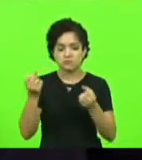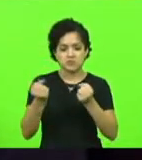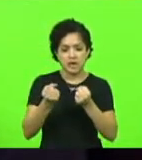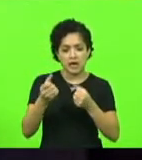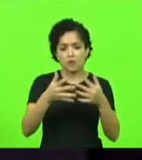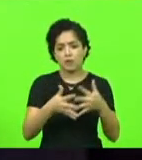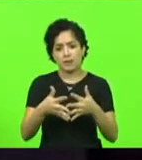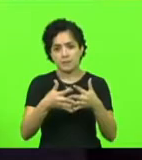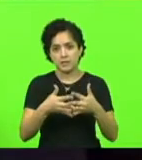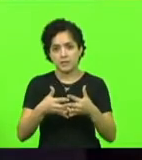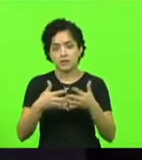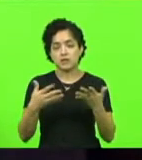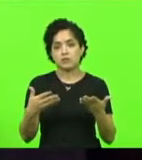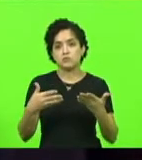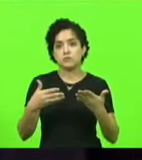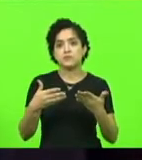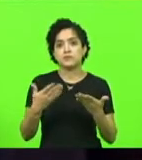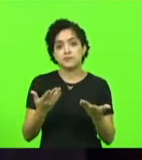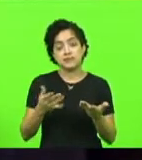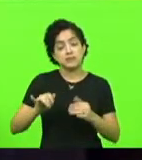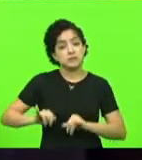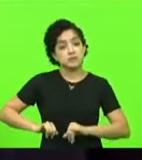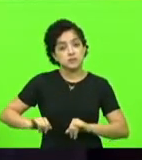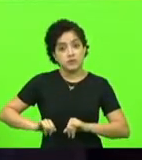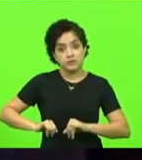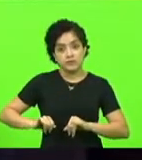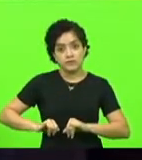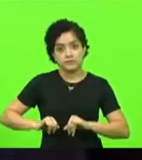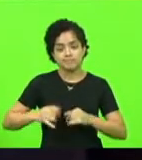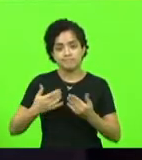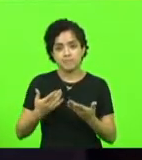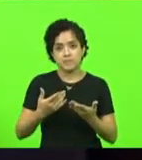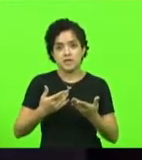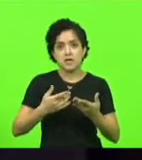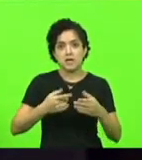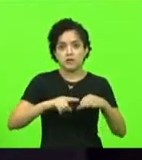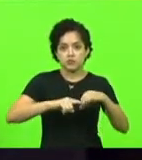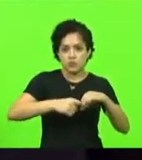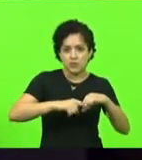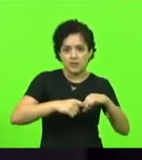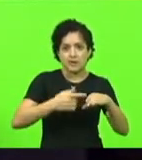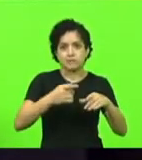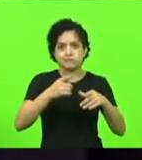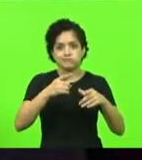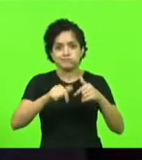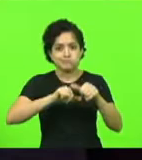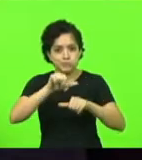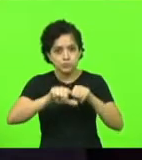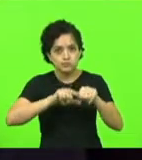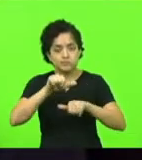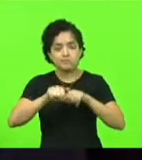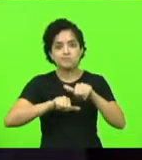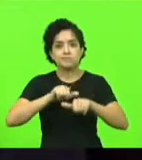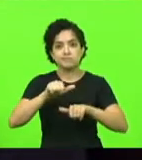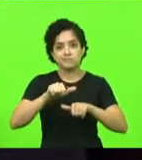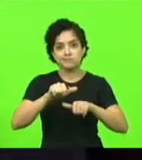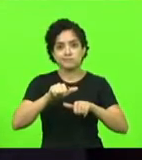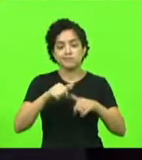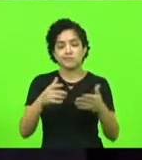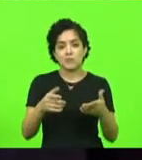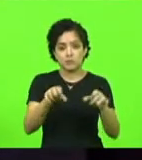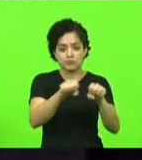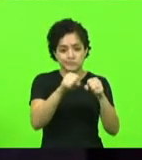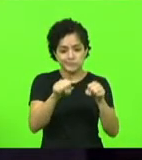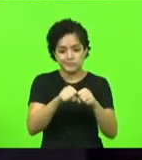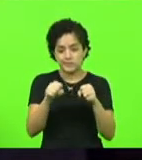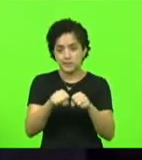dias e sofrem. Não só em trocar um pneu, como eu troquei, o deputado Berlanda trocou, como Vossa Excelência